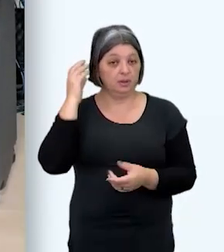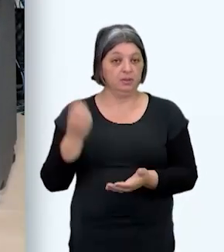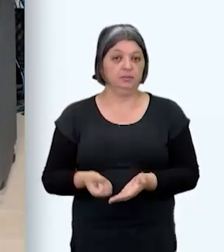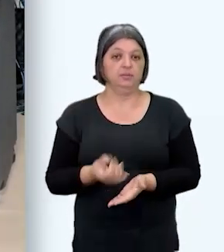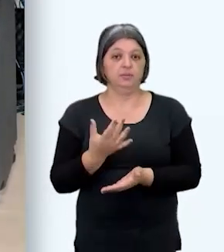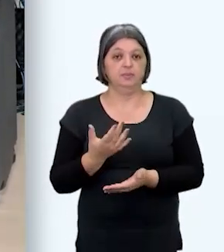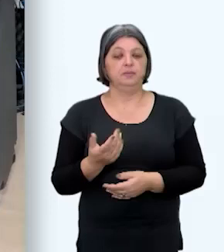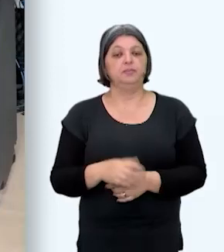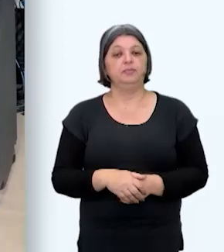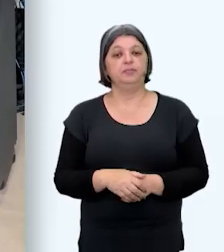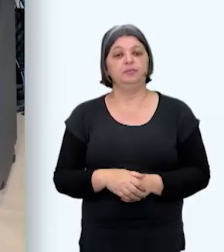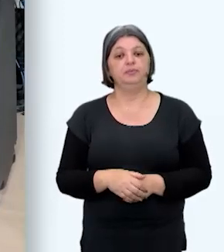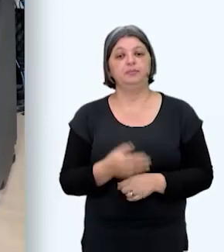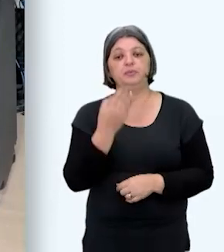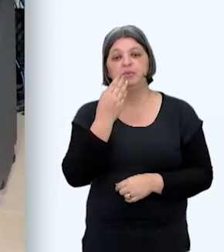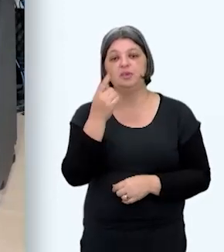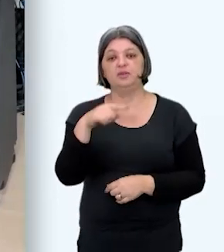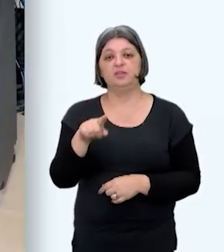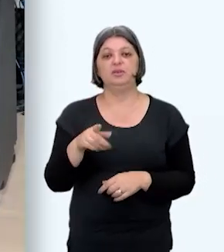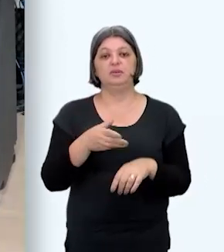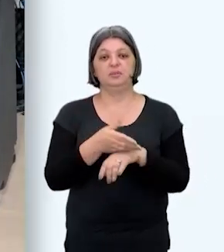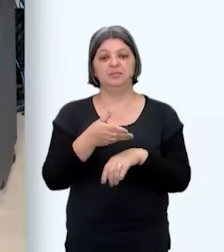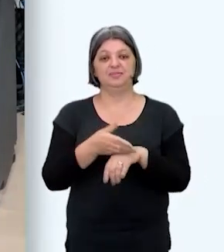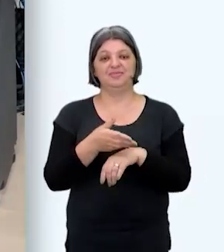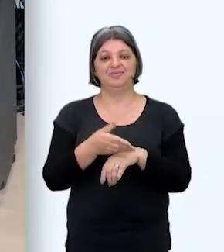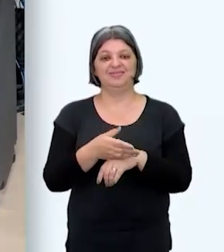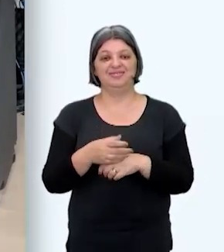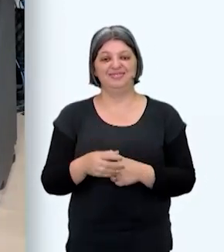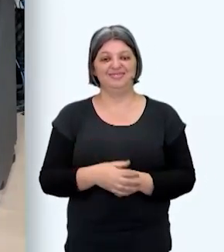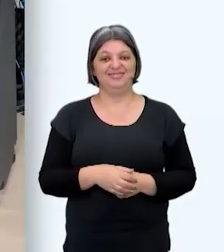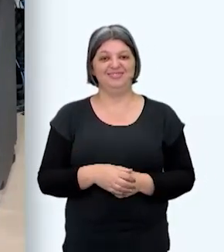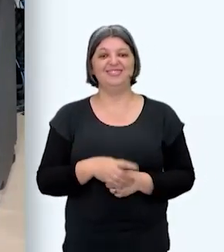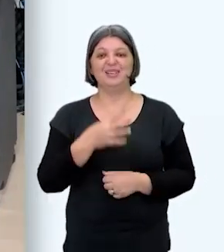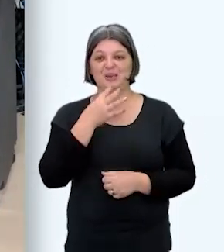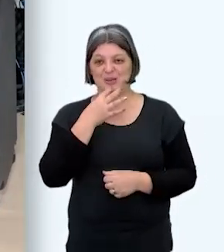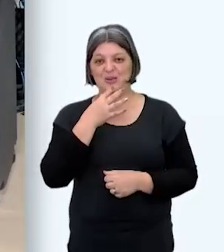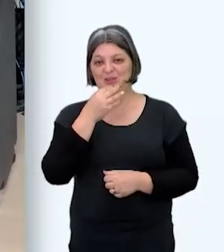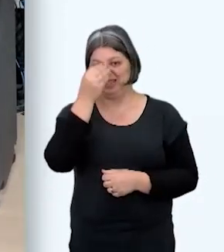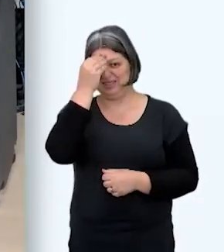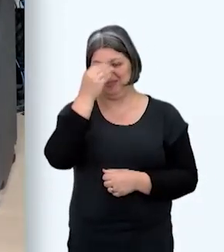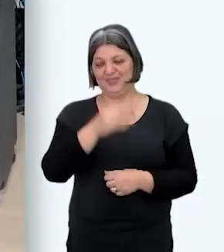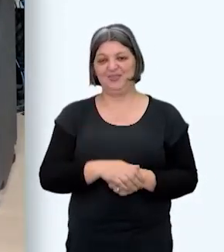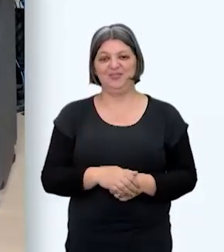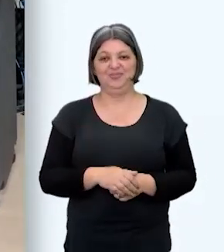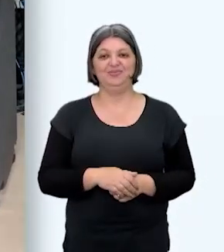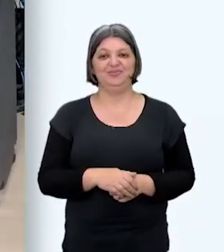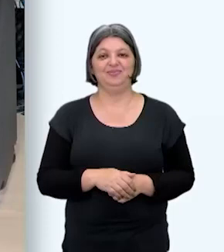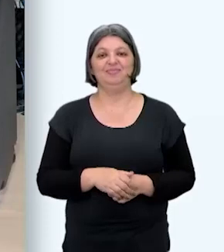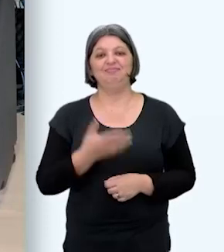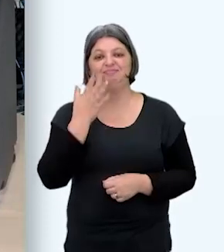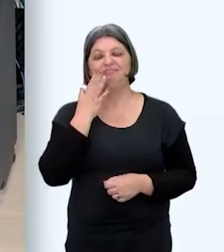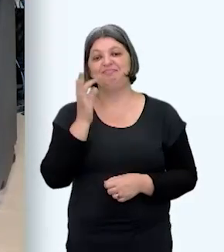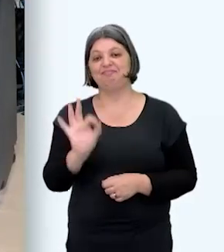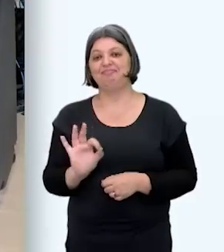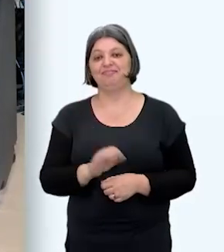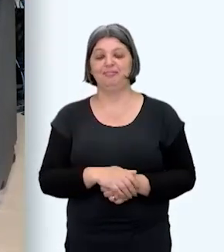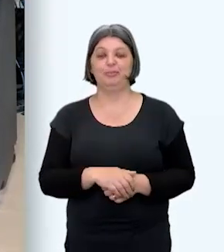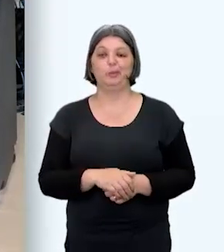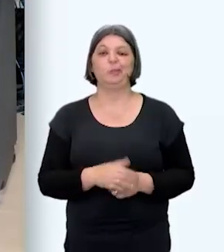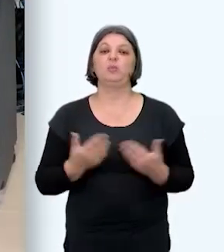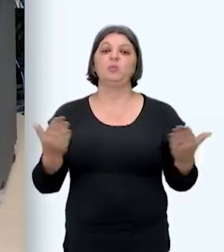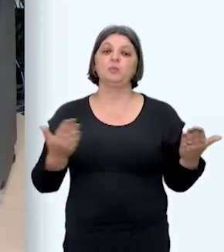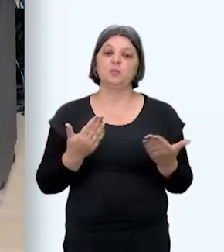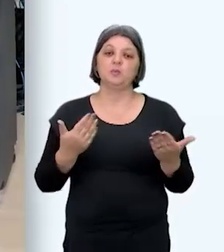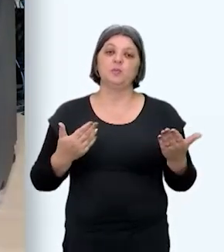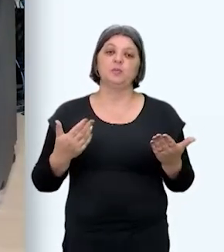somar aí para vocês aí para contribuir com esse conhecimento. Muito bem, com certeza. Félix, eles vão produzir